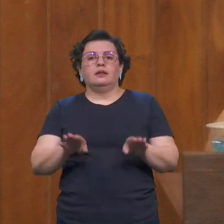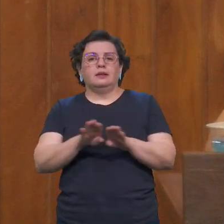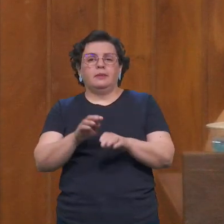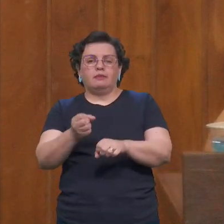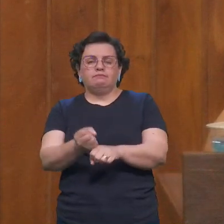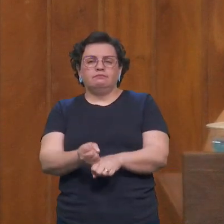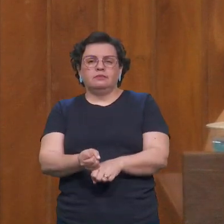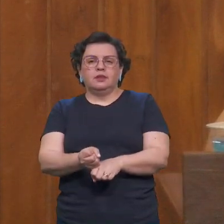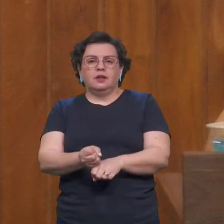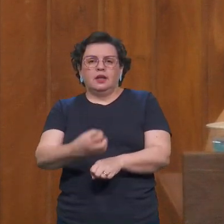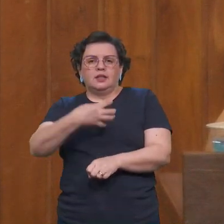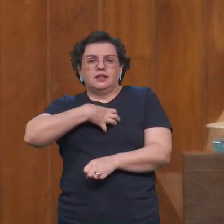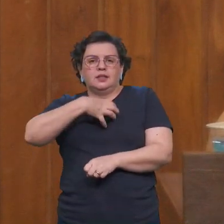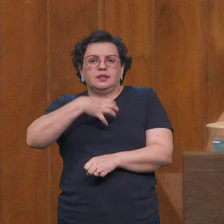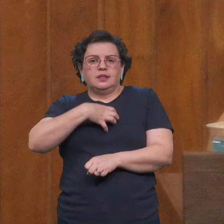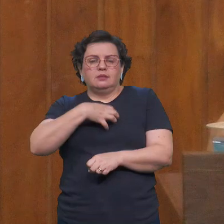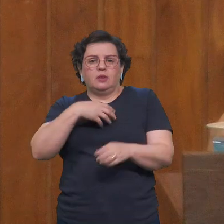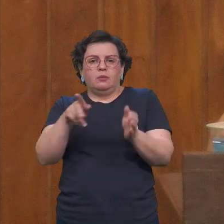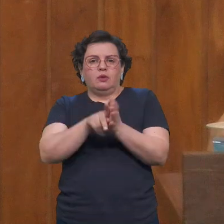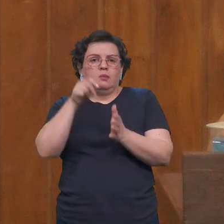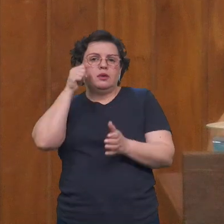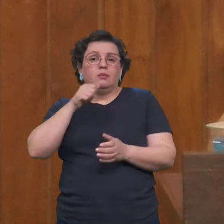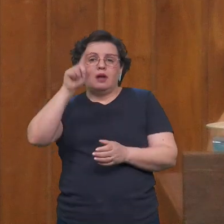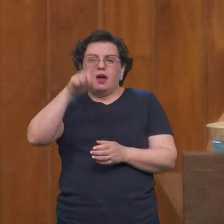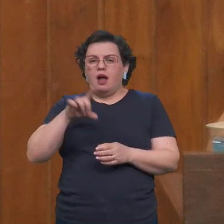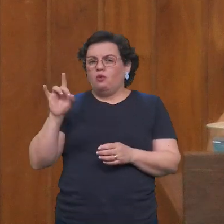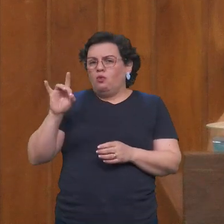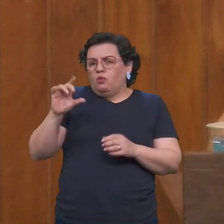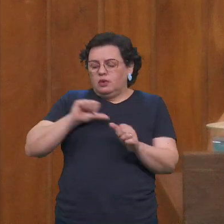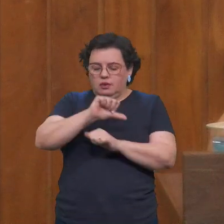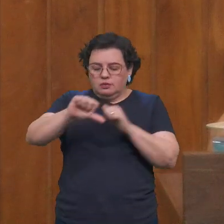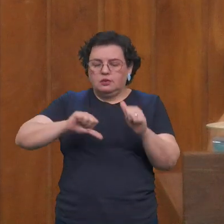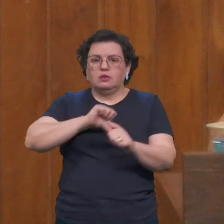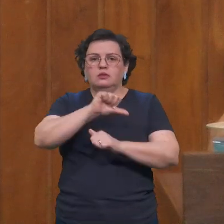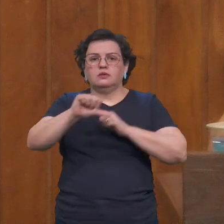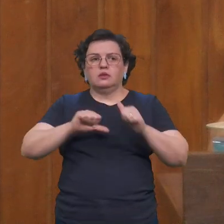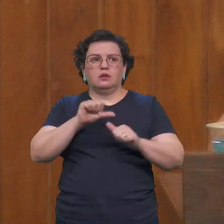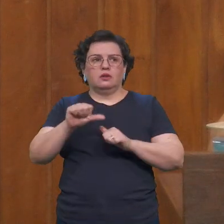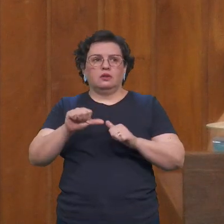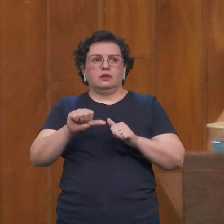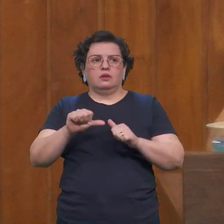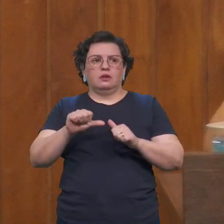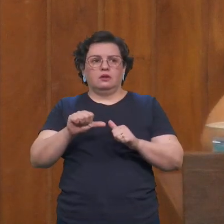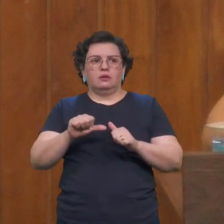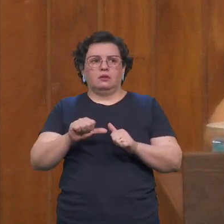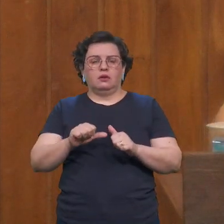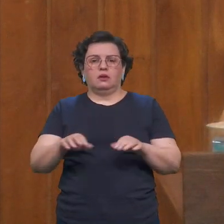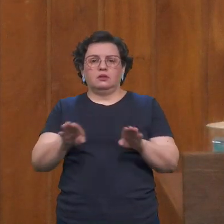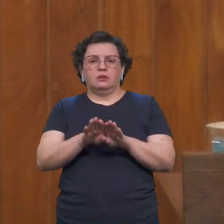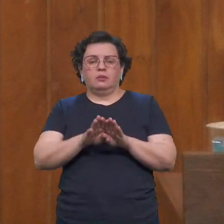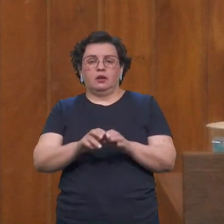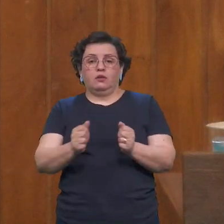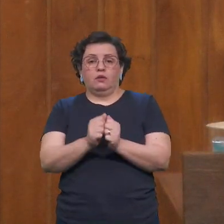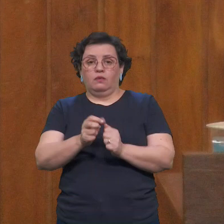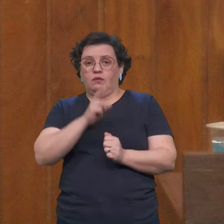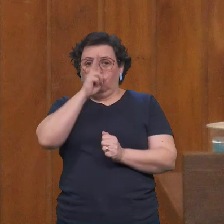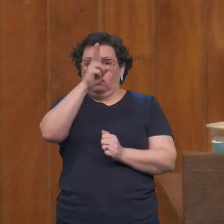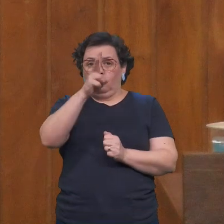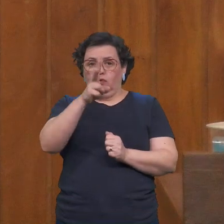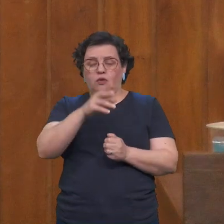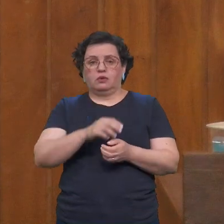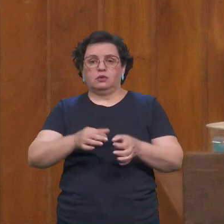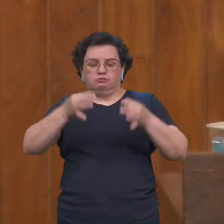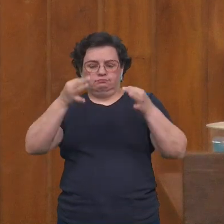sensibilidade feminina é a única de transformar, reenchendo de força e determinação.